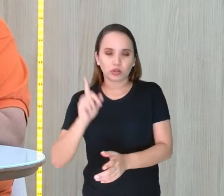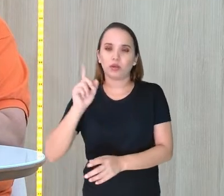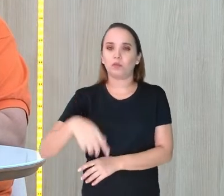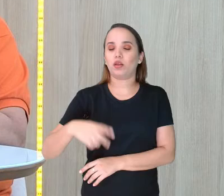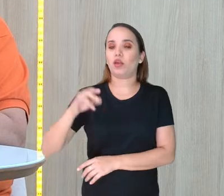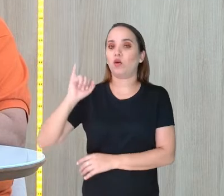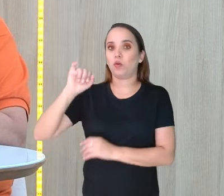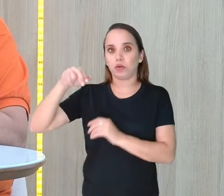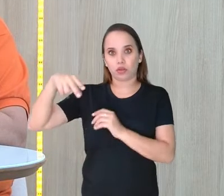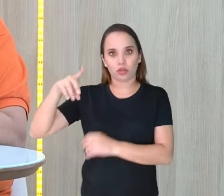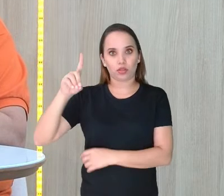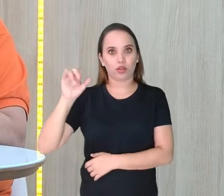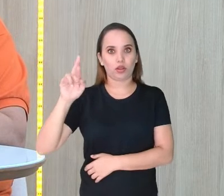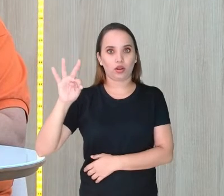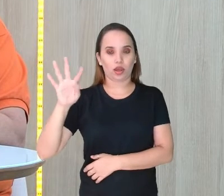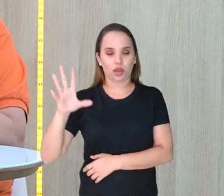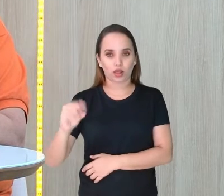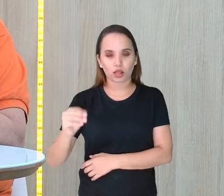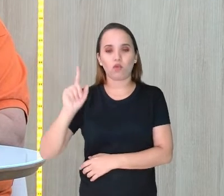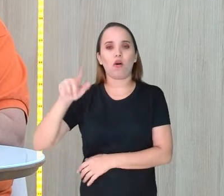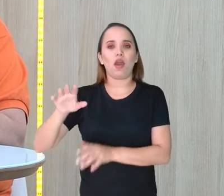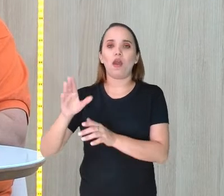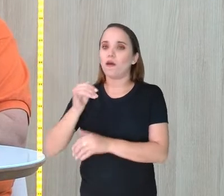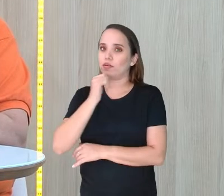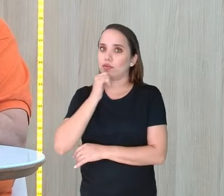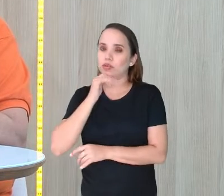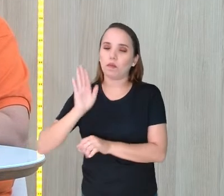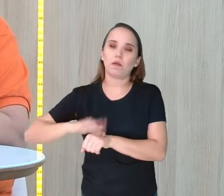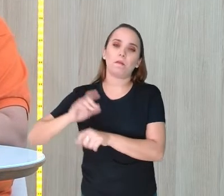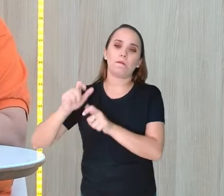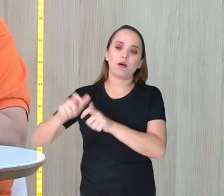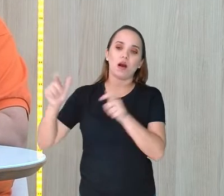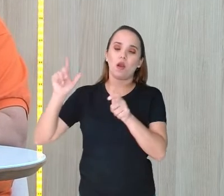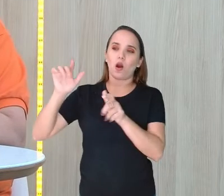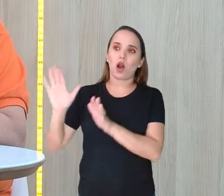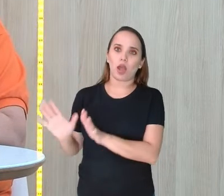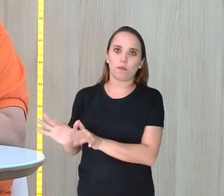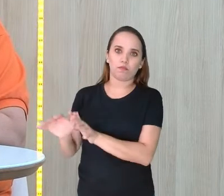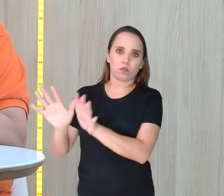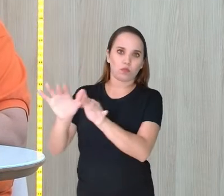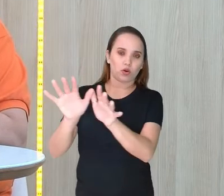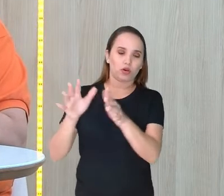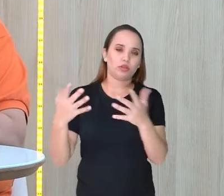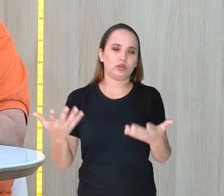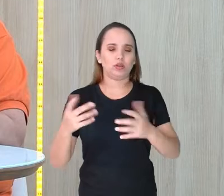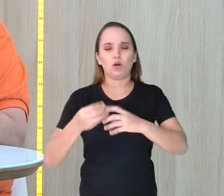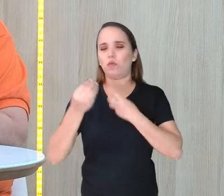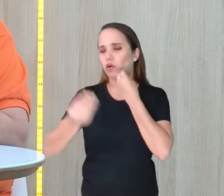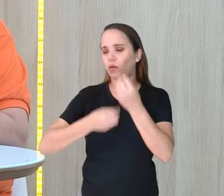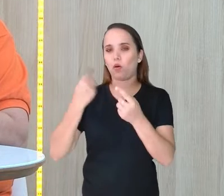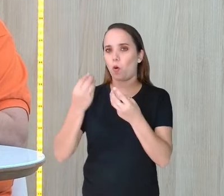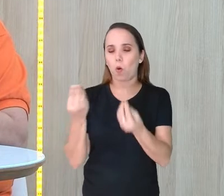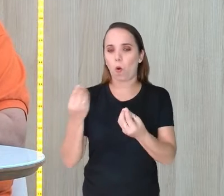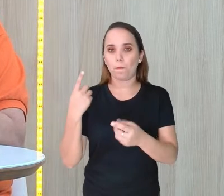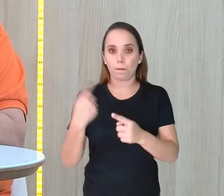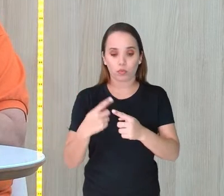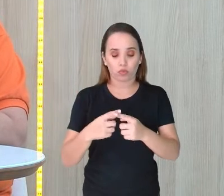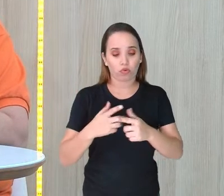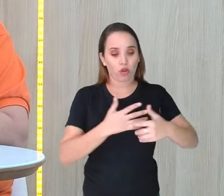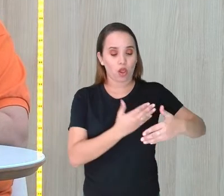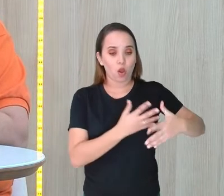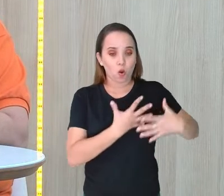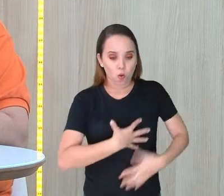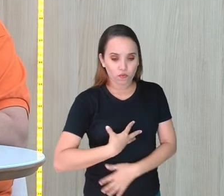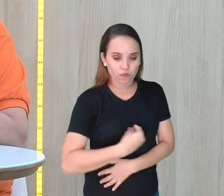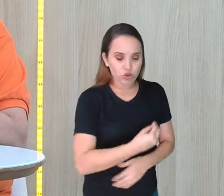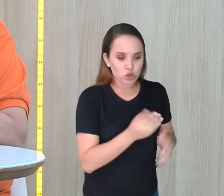né? Que muitas vezes a gente fica dizendo, como é o filhote? Então aí o filhote não parece nem nada com